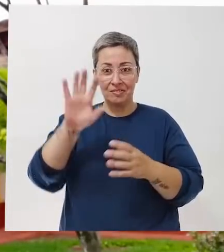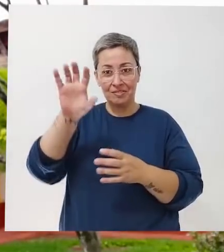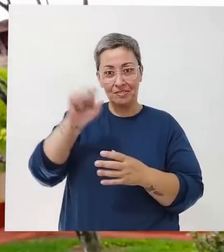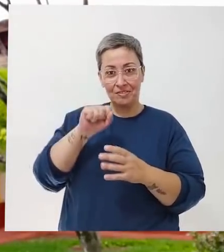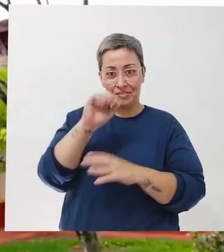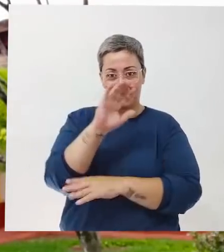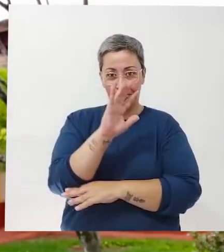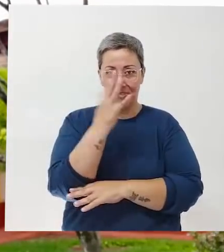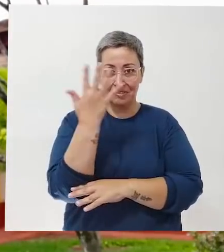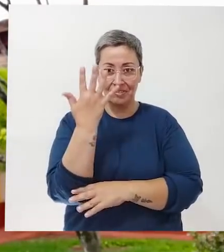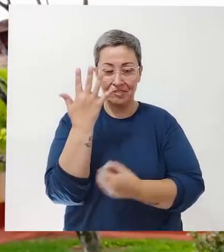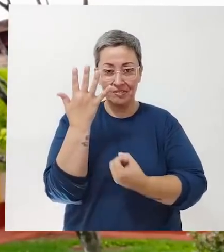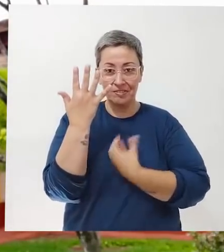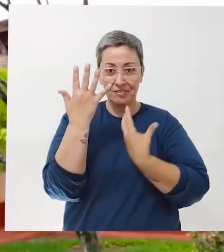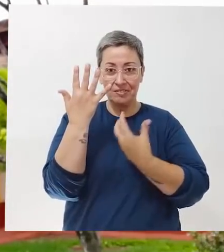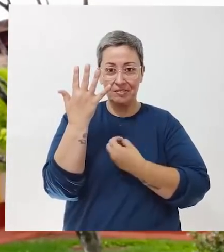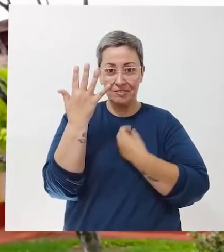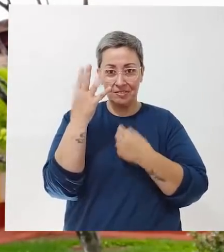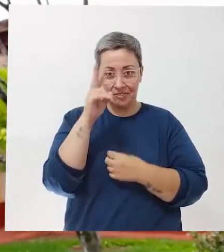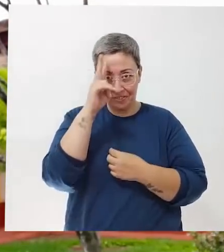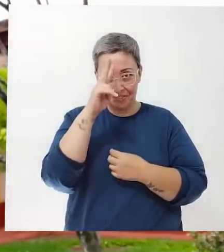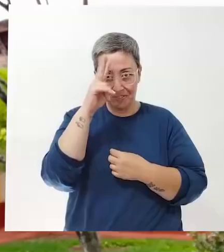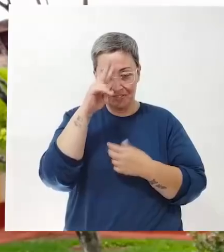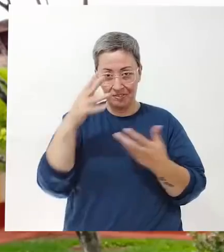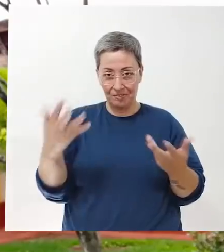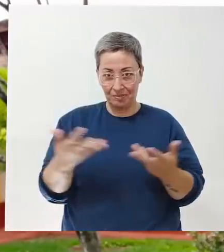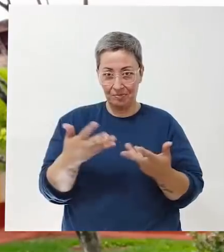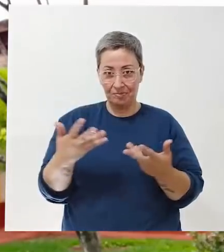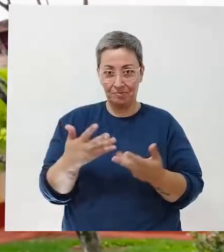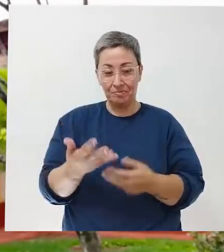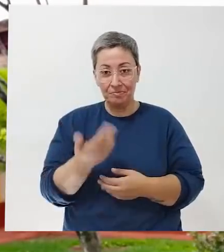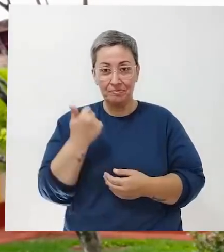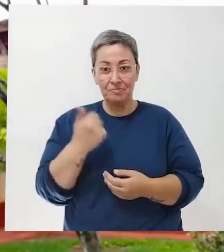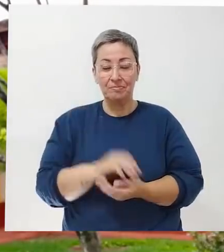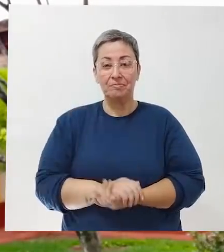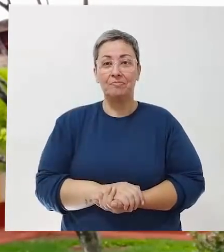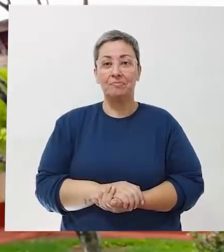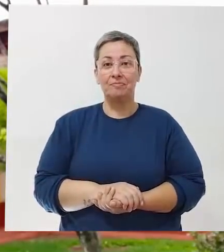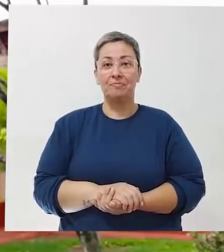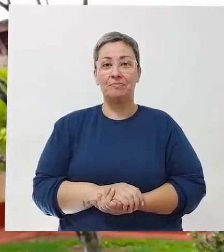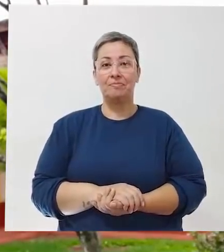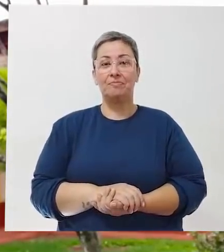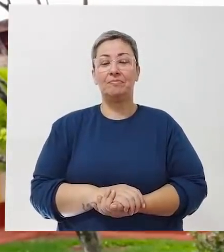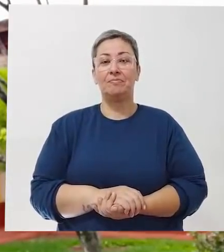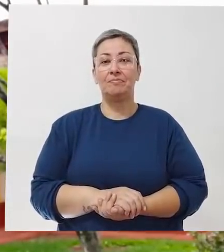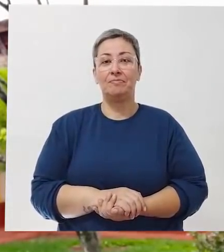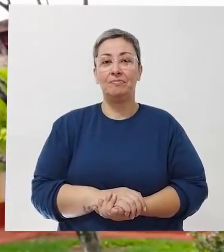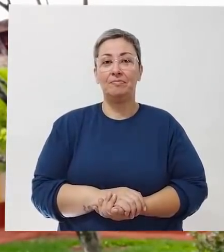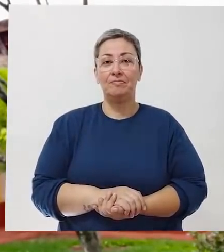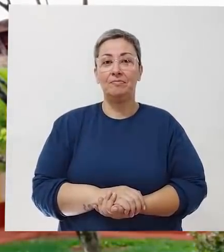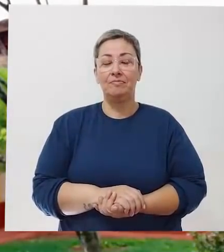Vamos colher do nosso pé de poesia essa história para o nosso dia de hoje? Vamos lá?